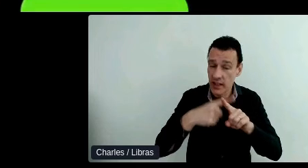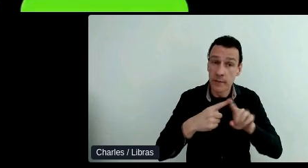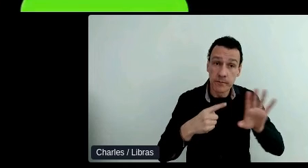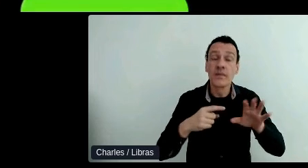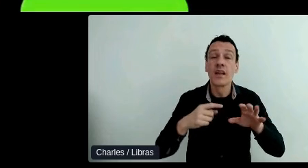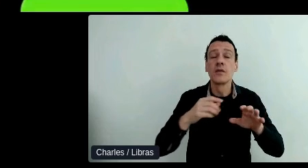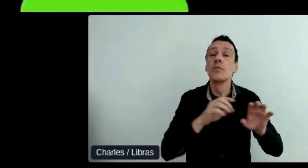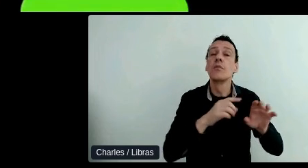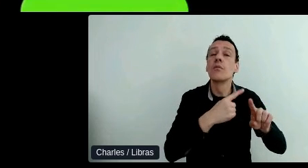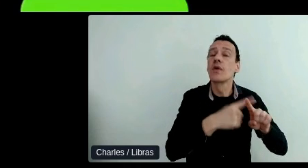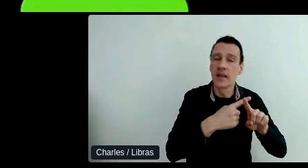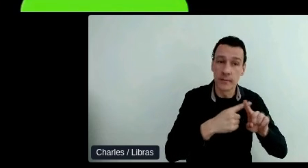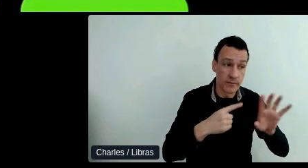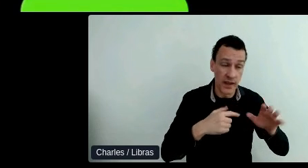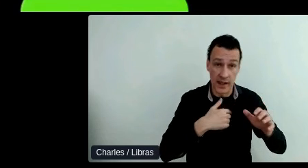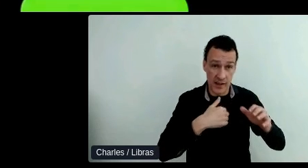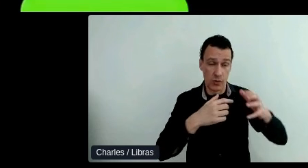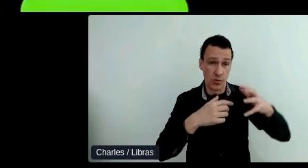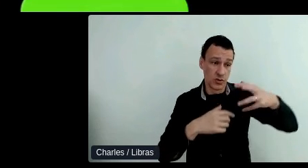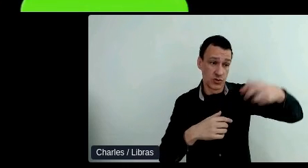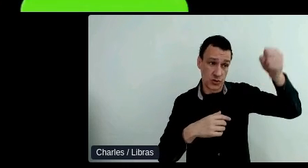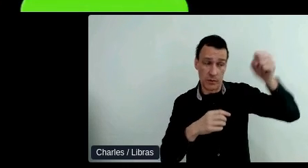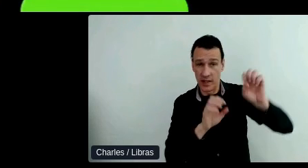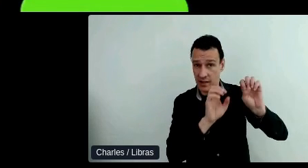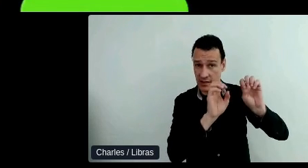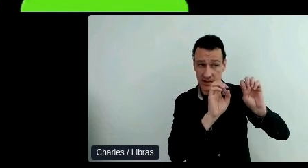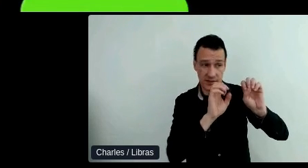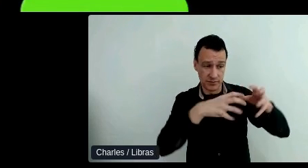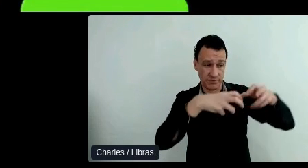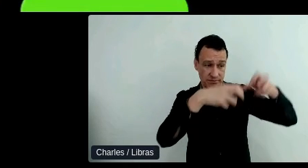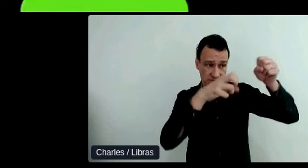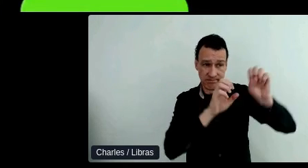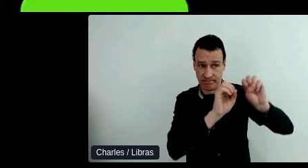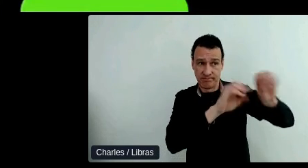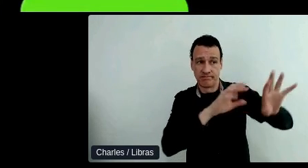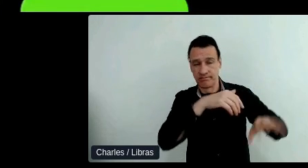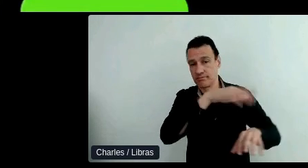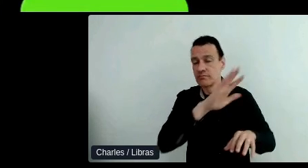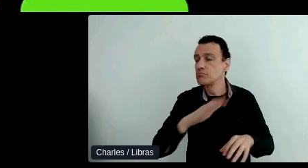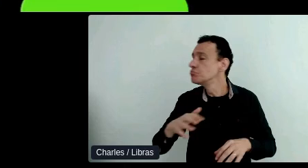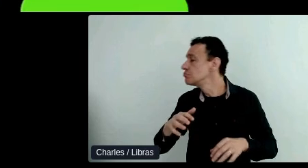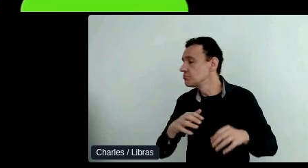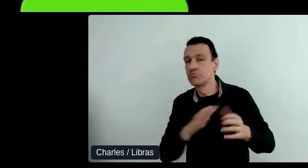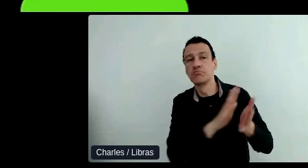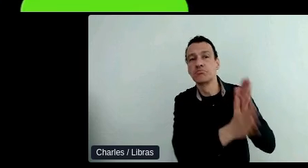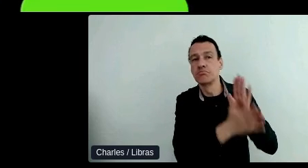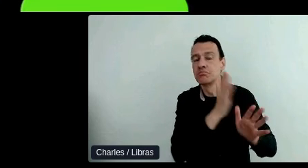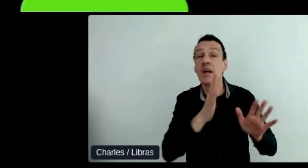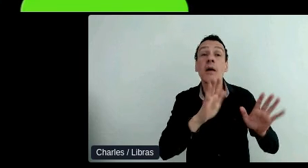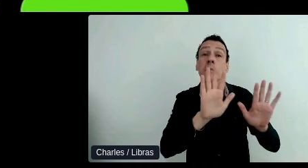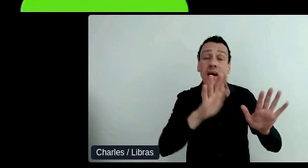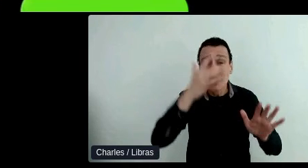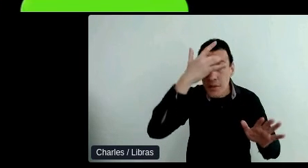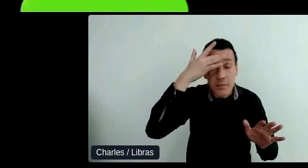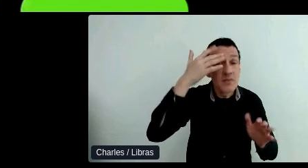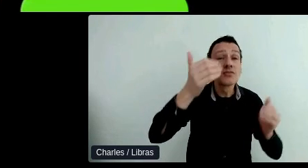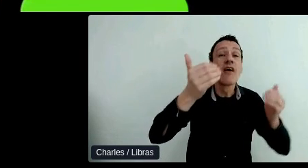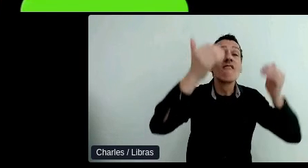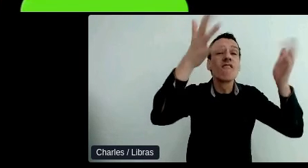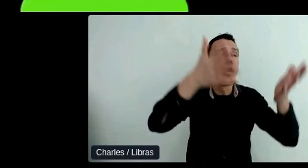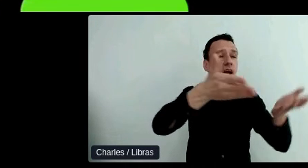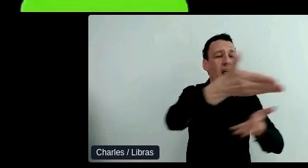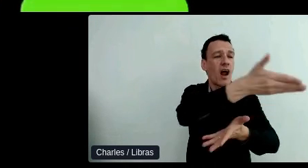que não deviam, igual criança. Existem alguns recursos adicionais que podem ajudar nisso, que é uma ferramenta da